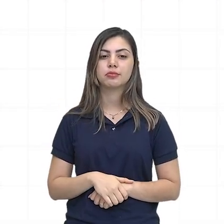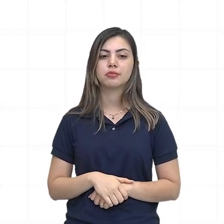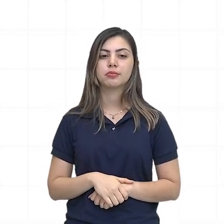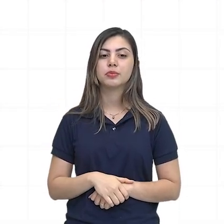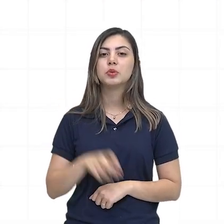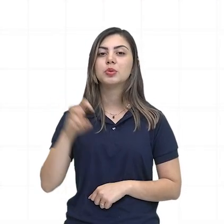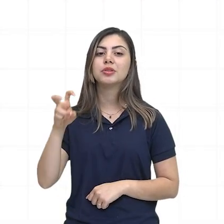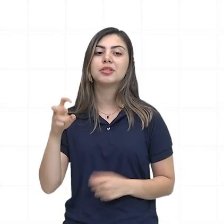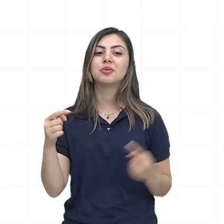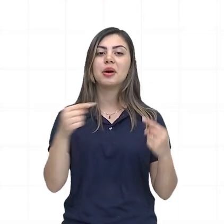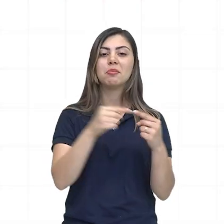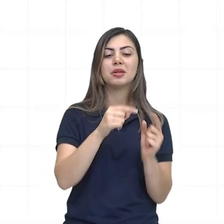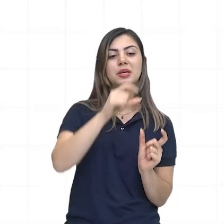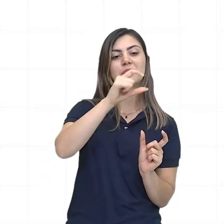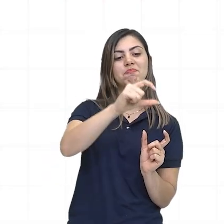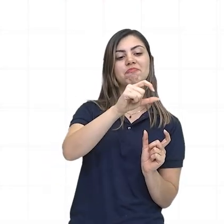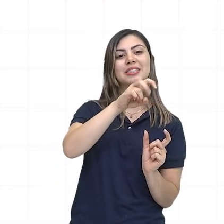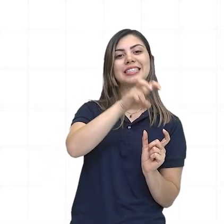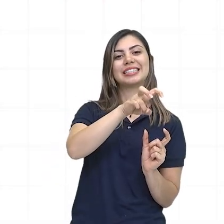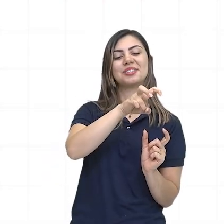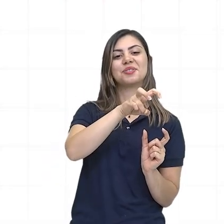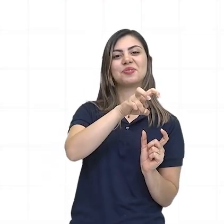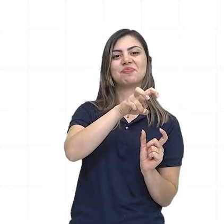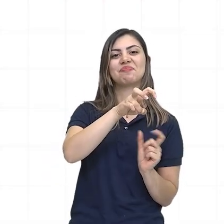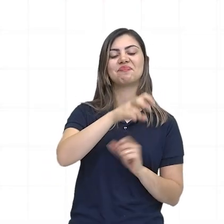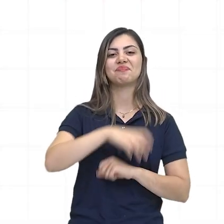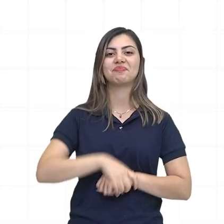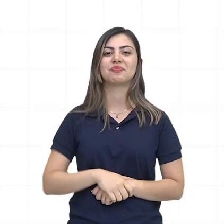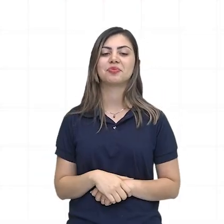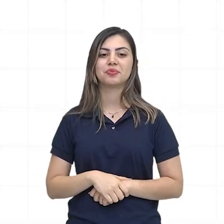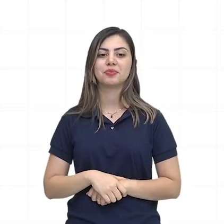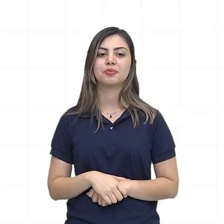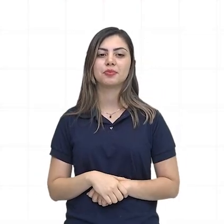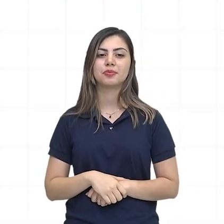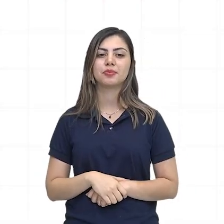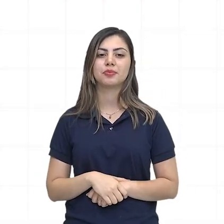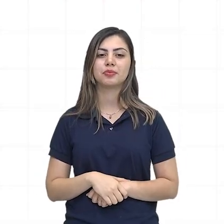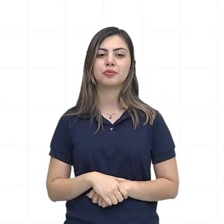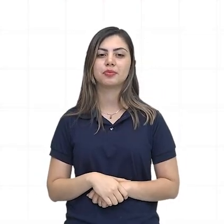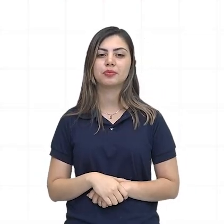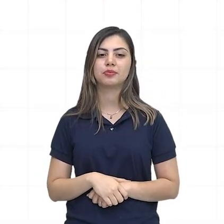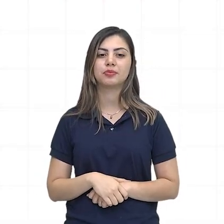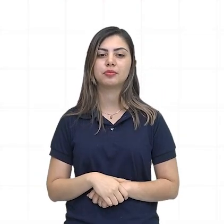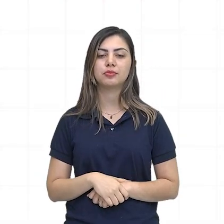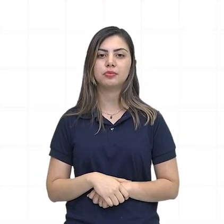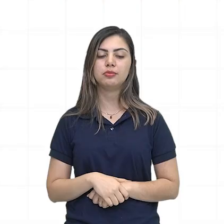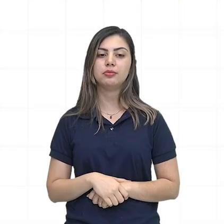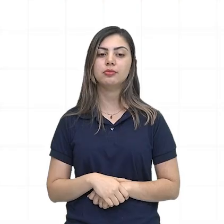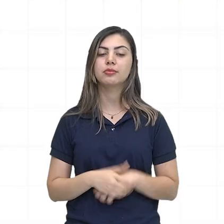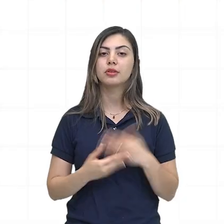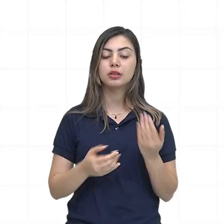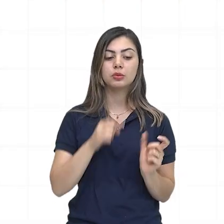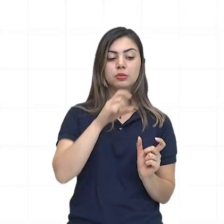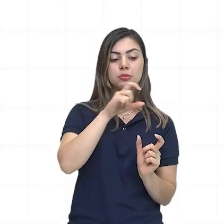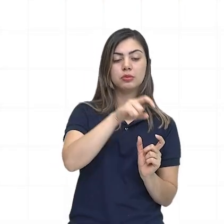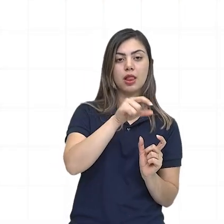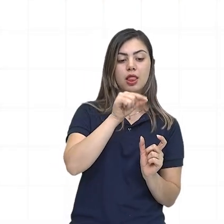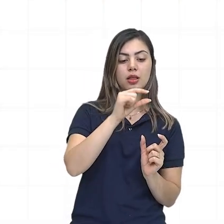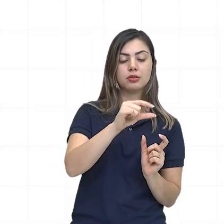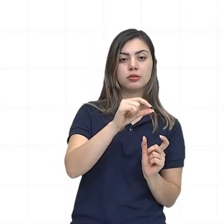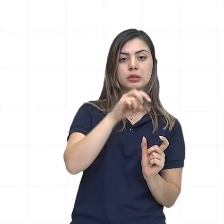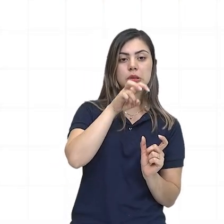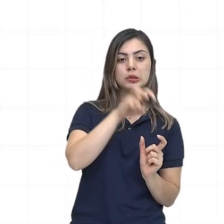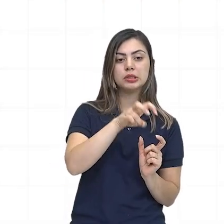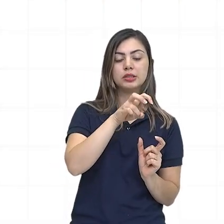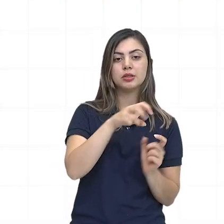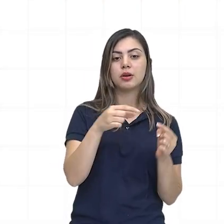5? Está aqui. Olha aqui o 5. É ele que faz com que a base multiplique